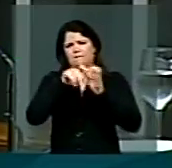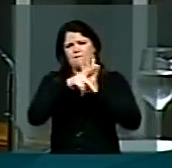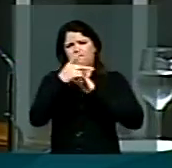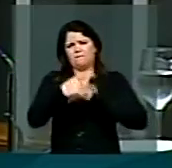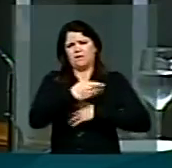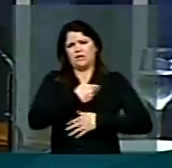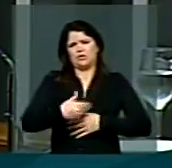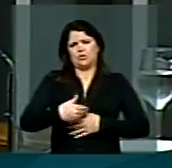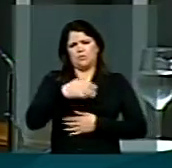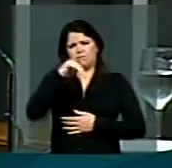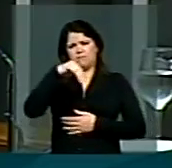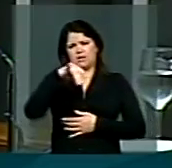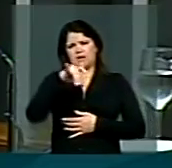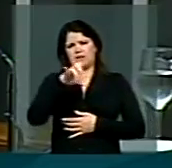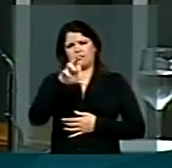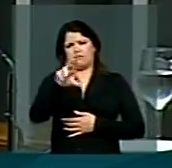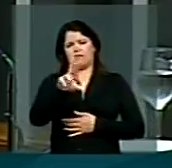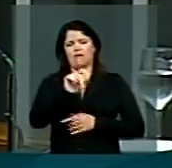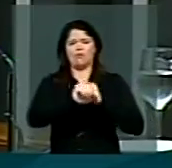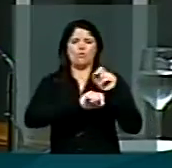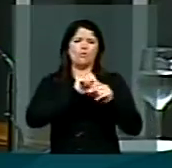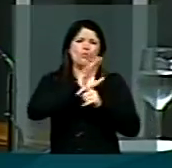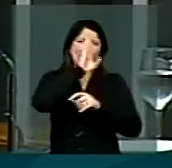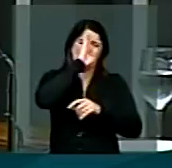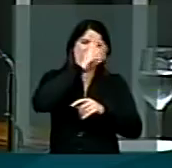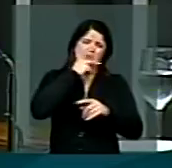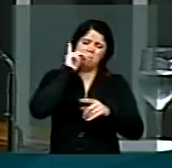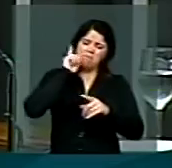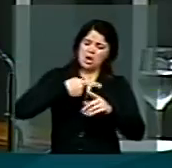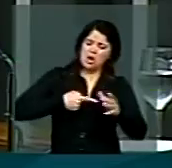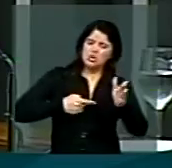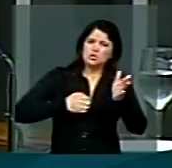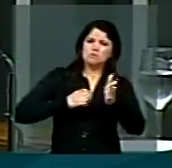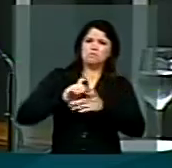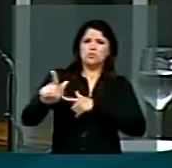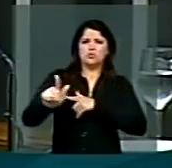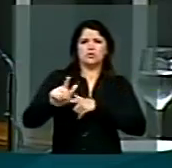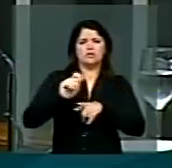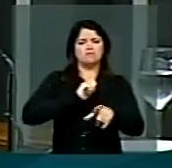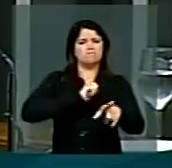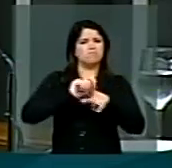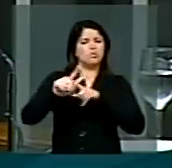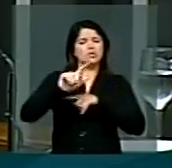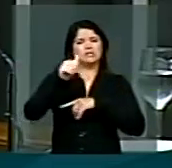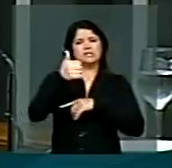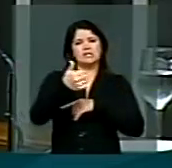governos militares, que determinaram a cassação de